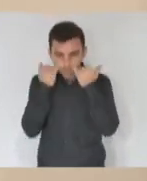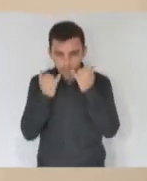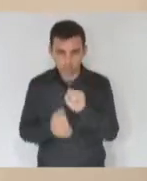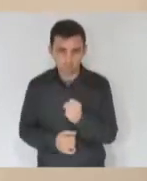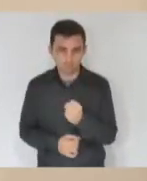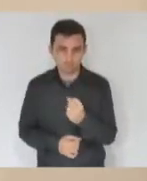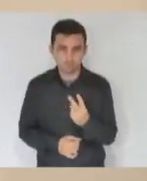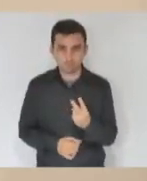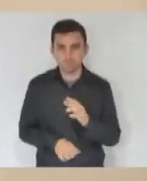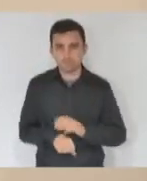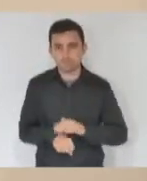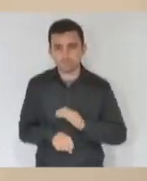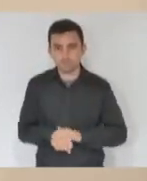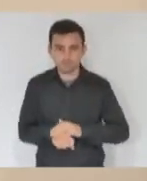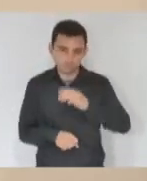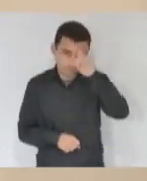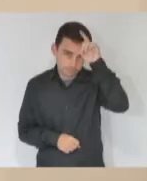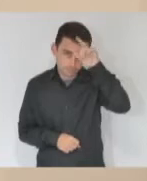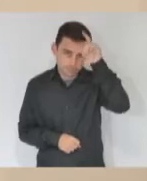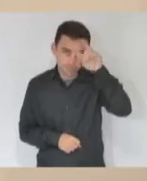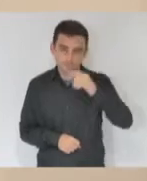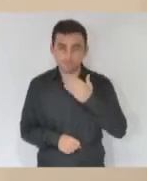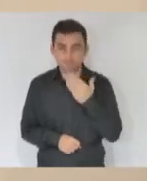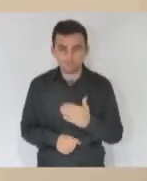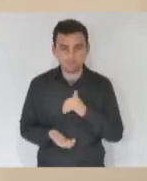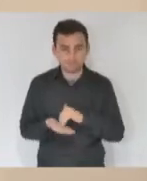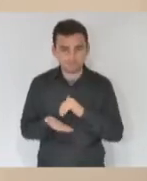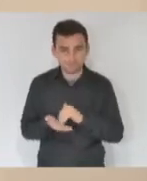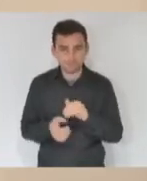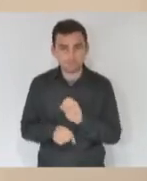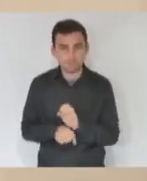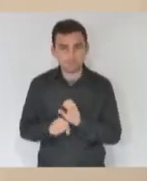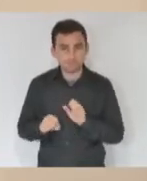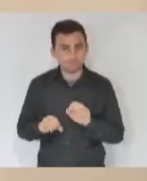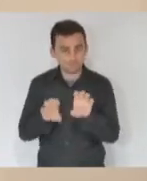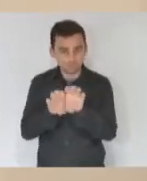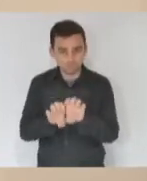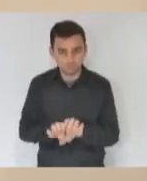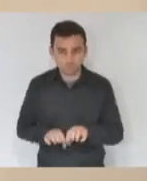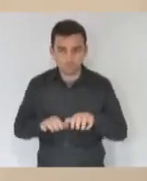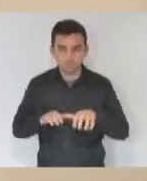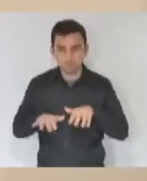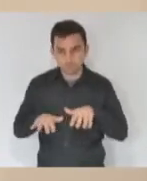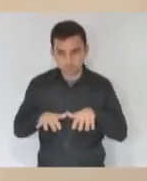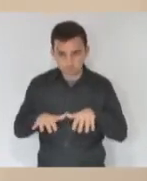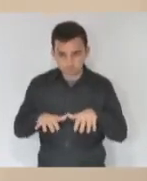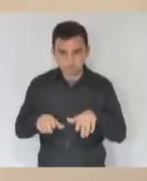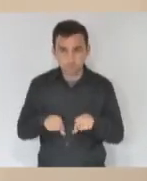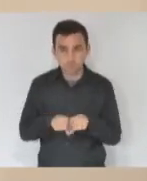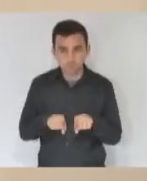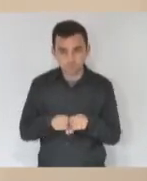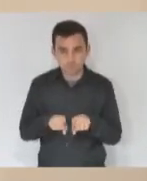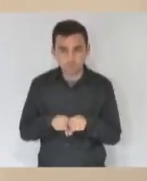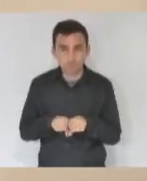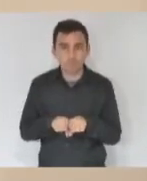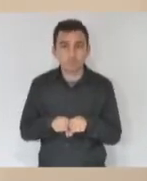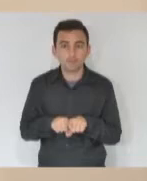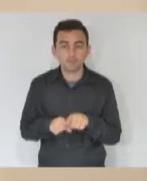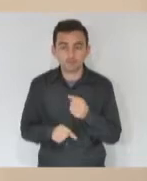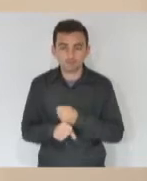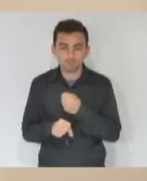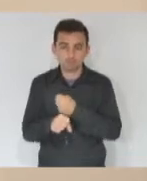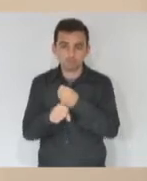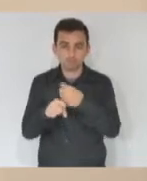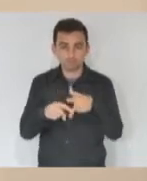82, autor deputado Sargento Lima, solicitando ao secretário de Estado da Infraestrutura e Mobilidade informações acerca das obras de manutenção da